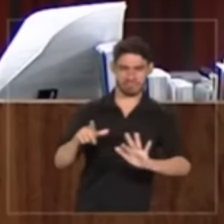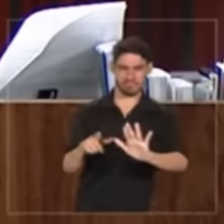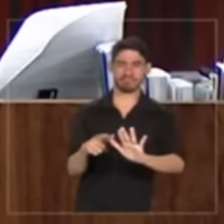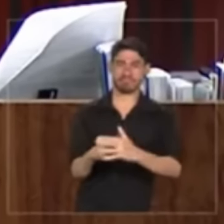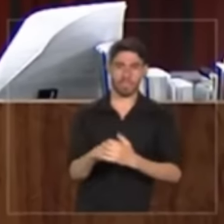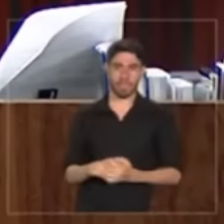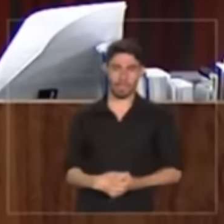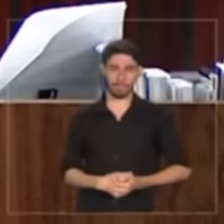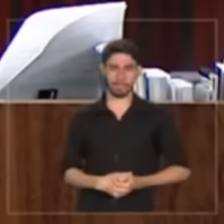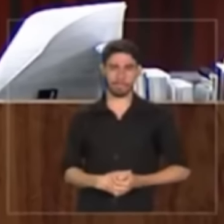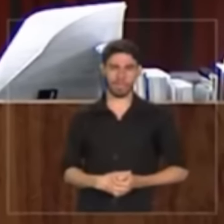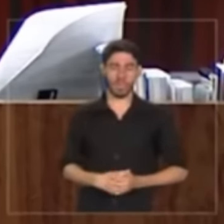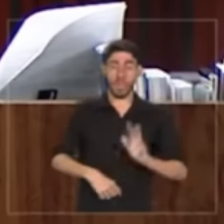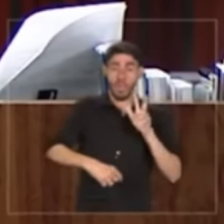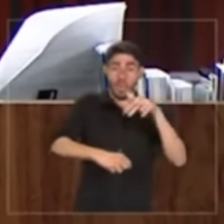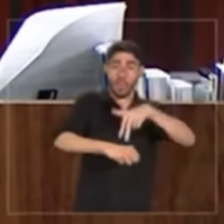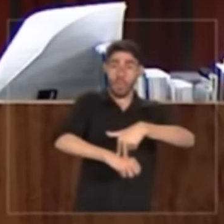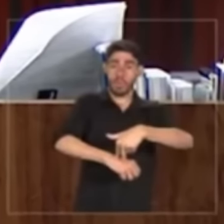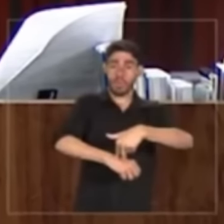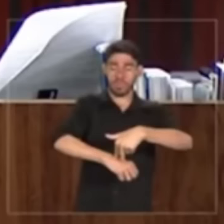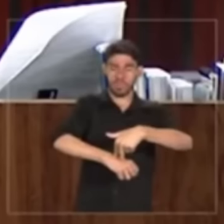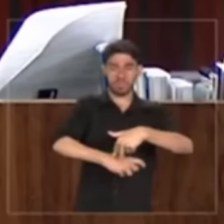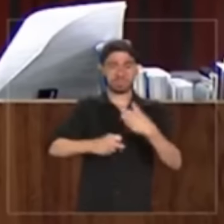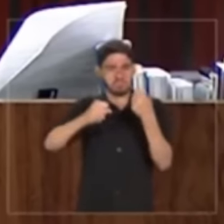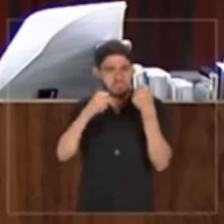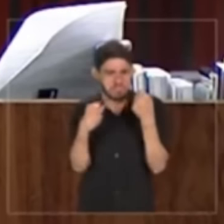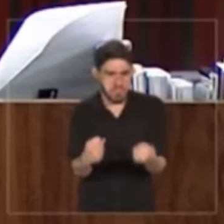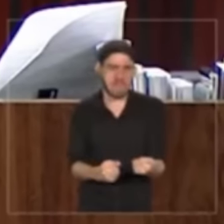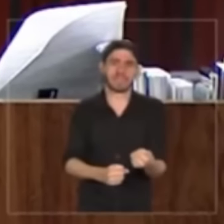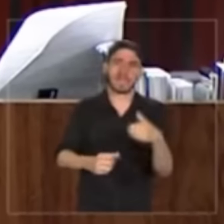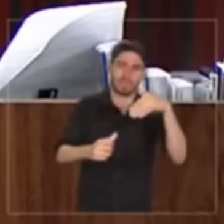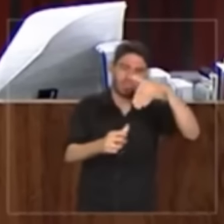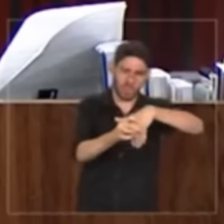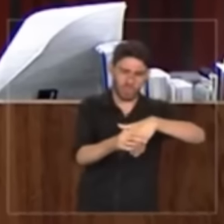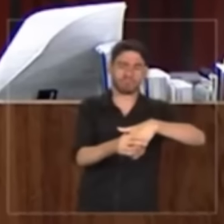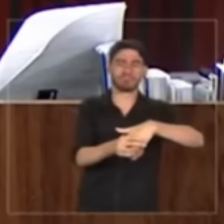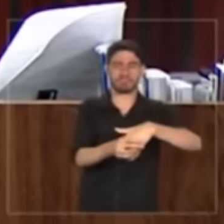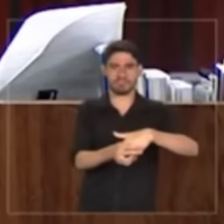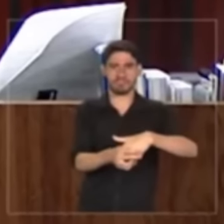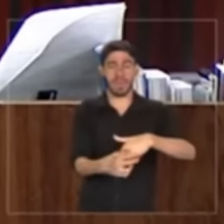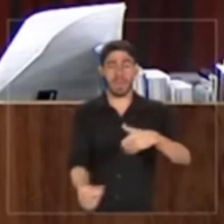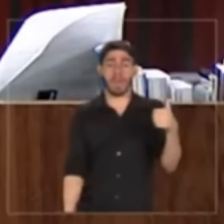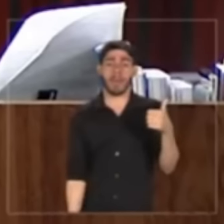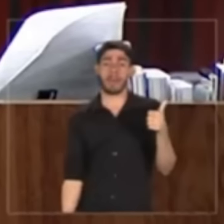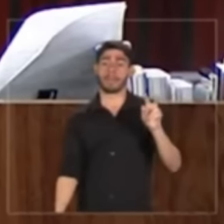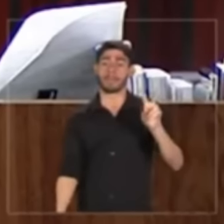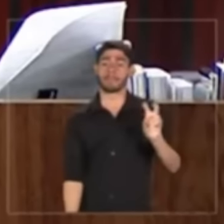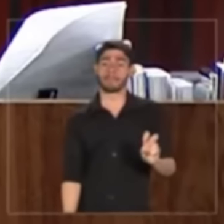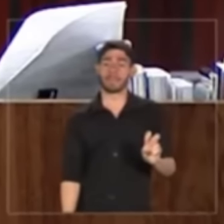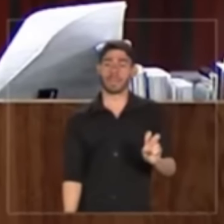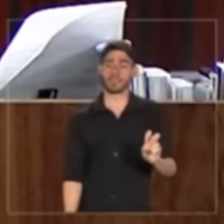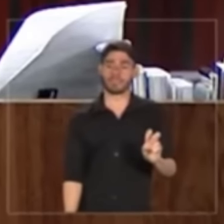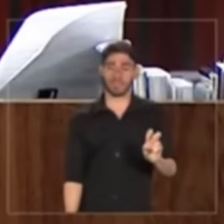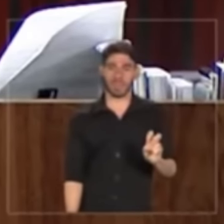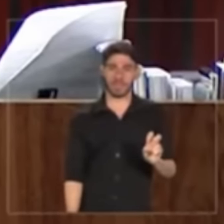eletrônicas um comparecimento maciço nas eleições a primeira vez que